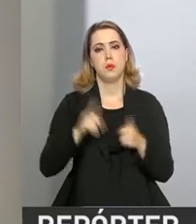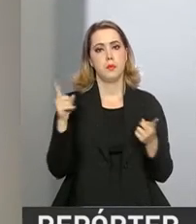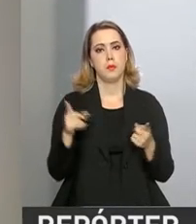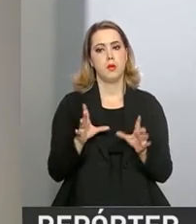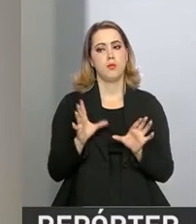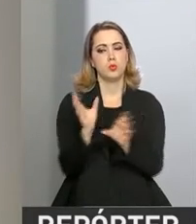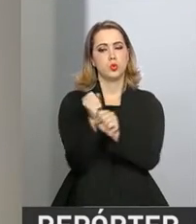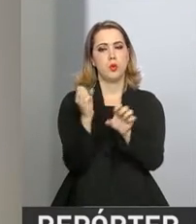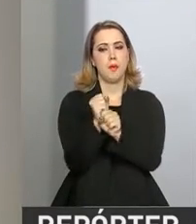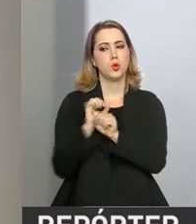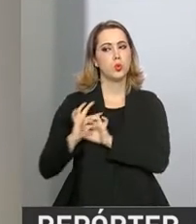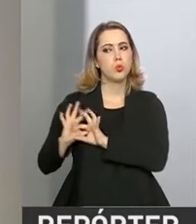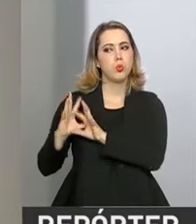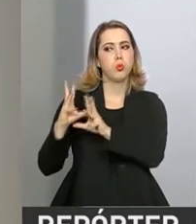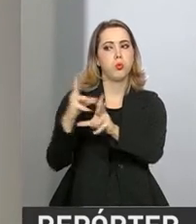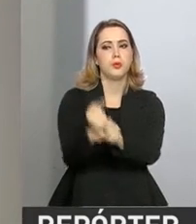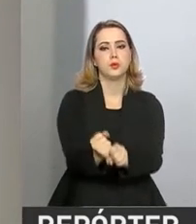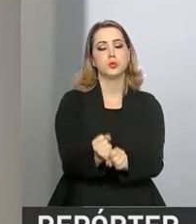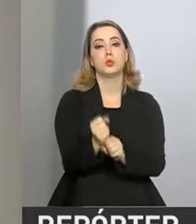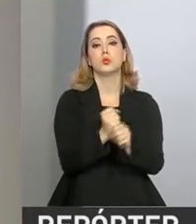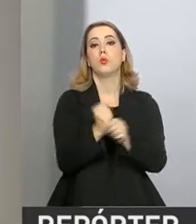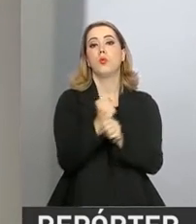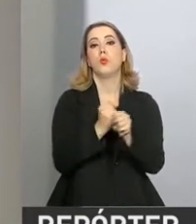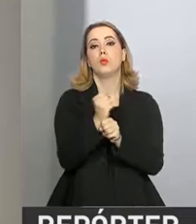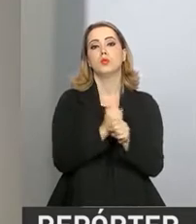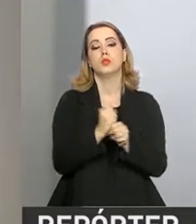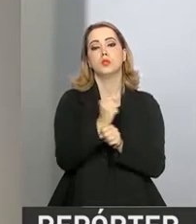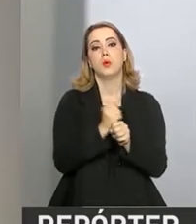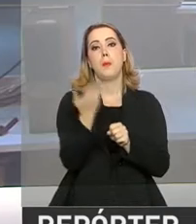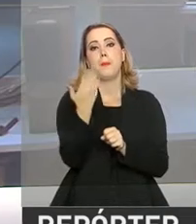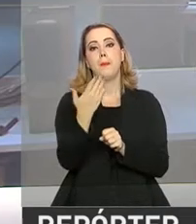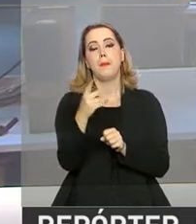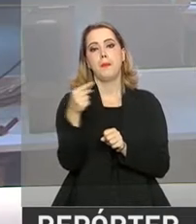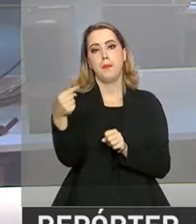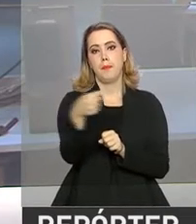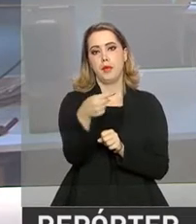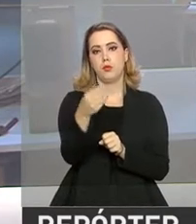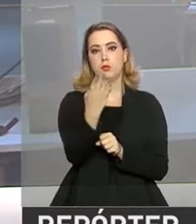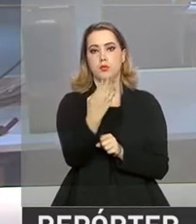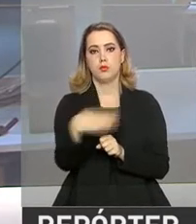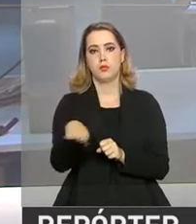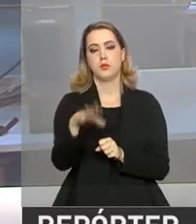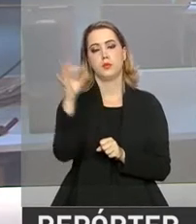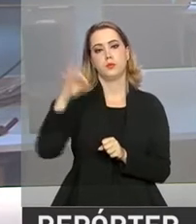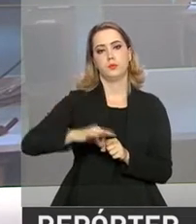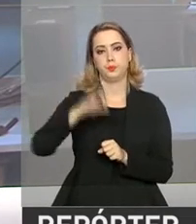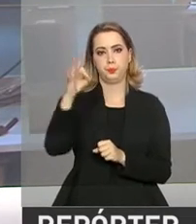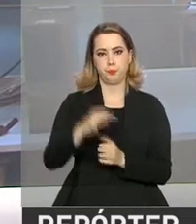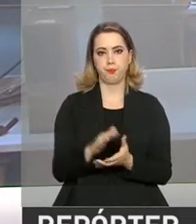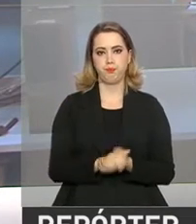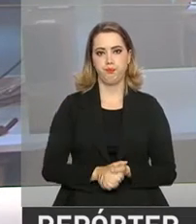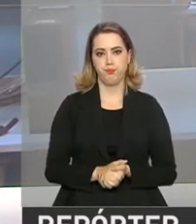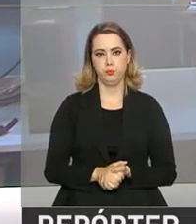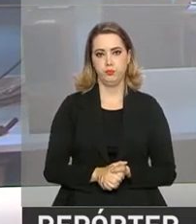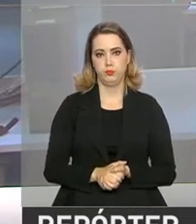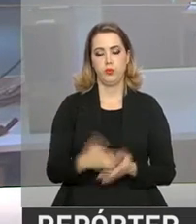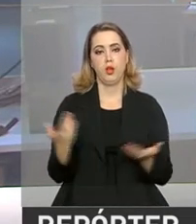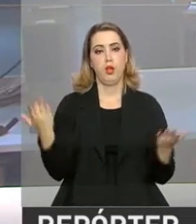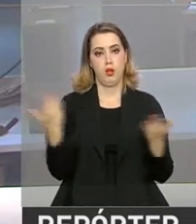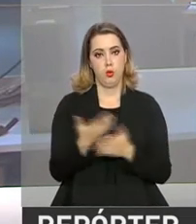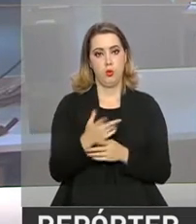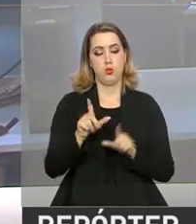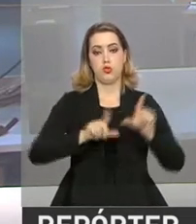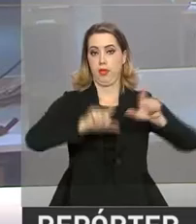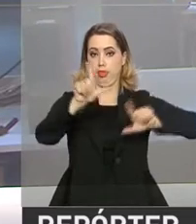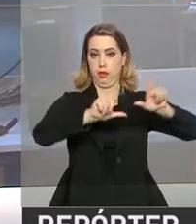acumulado do ano o índice de preços chegou a menos de meio por cento o desligamento das tvs analógicas no distrito